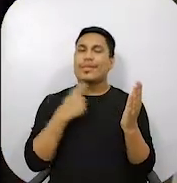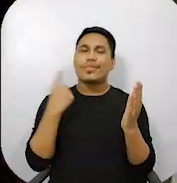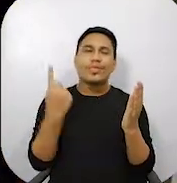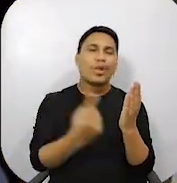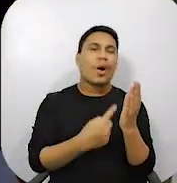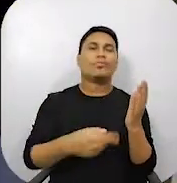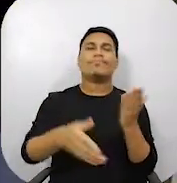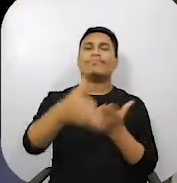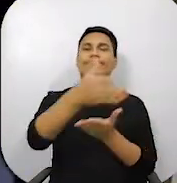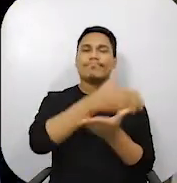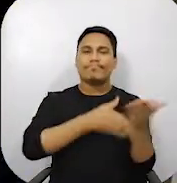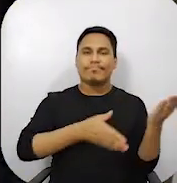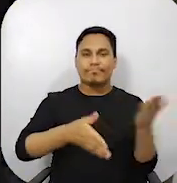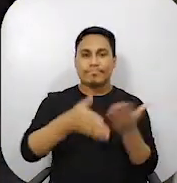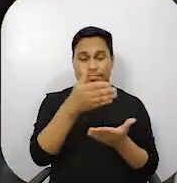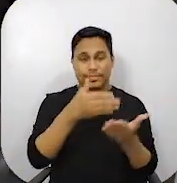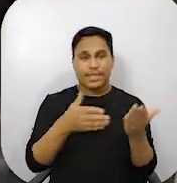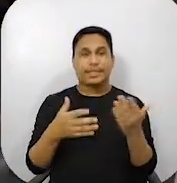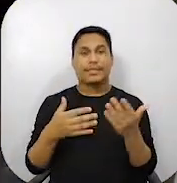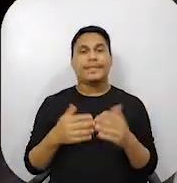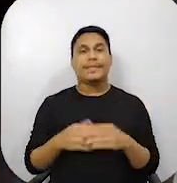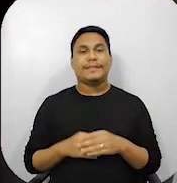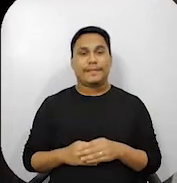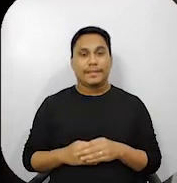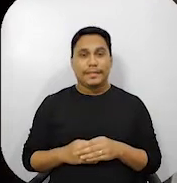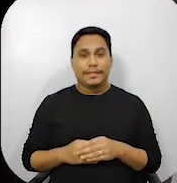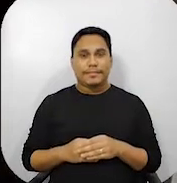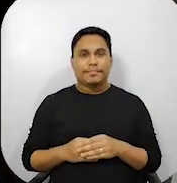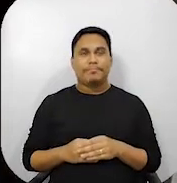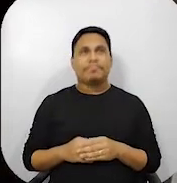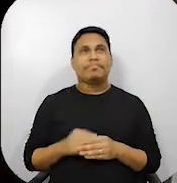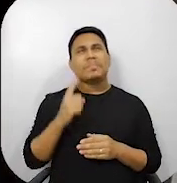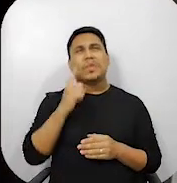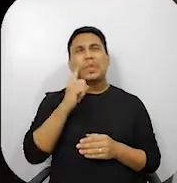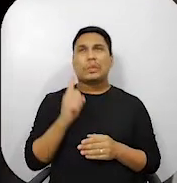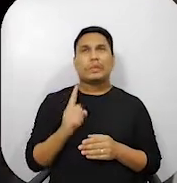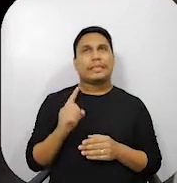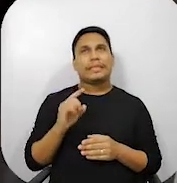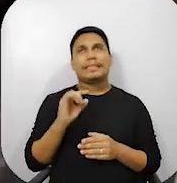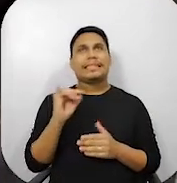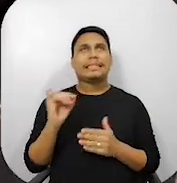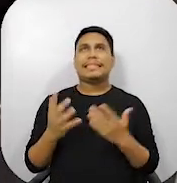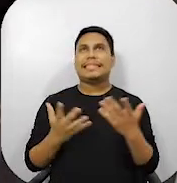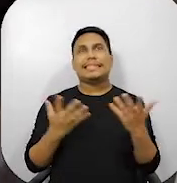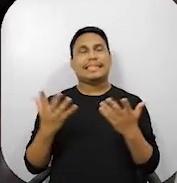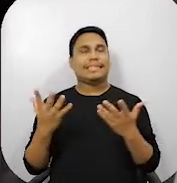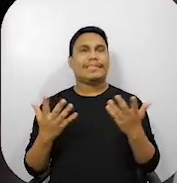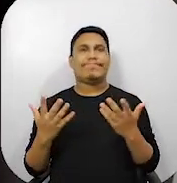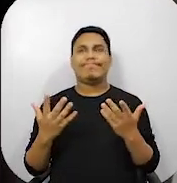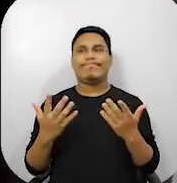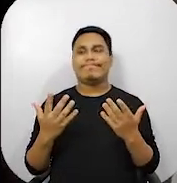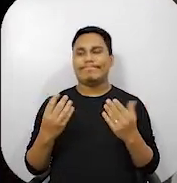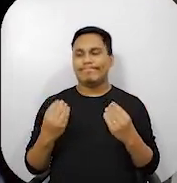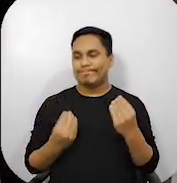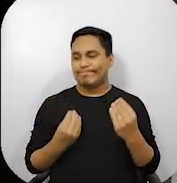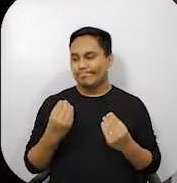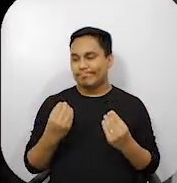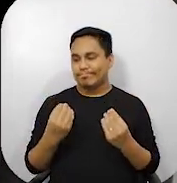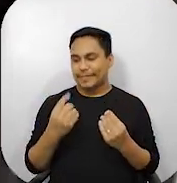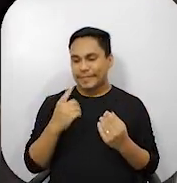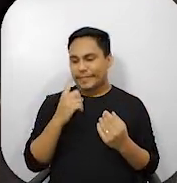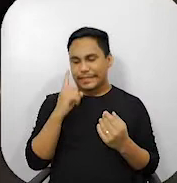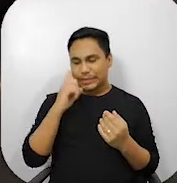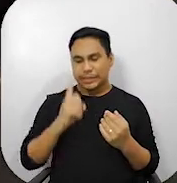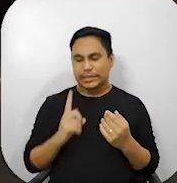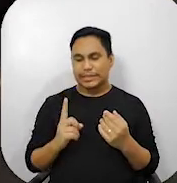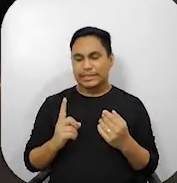durante muito tempo eu acho assim eu não sei se eu deveria sabe ter não sei